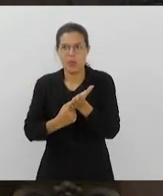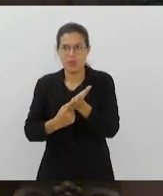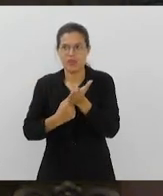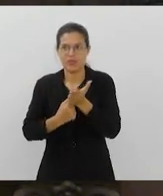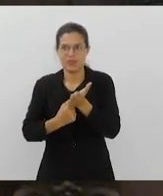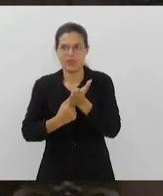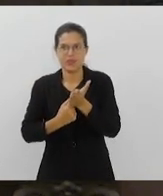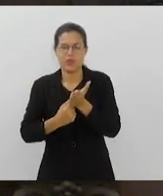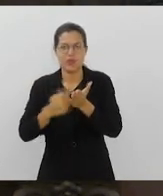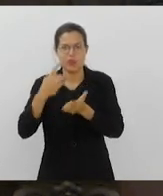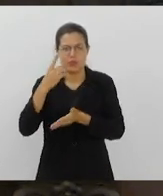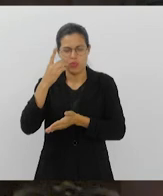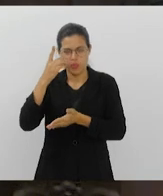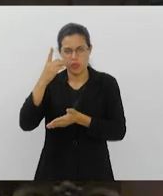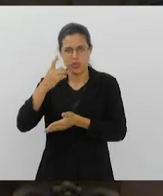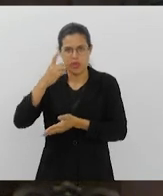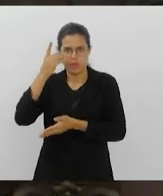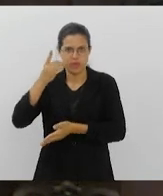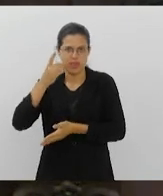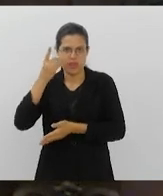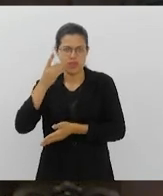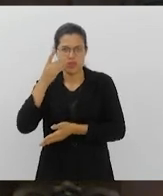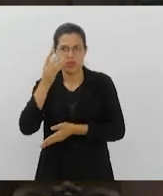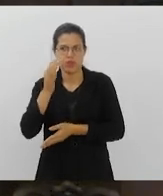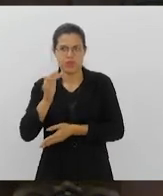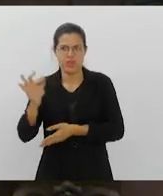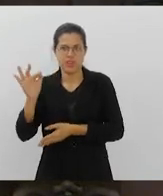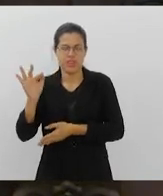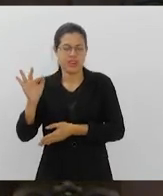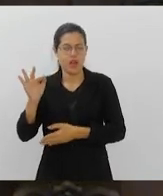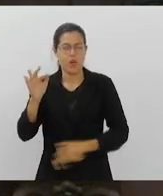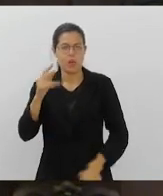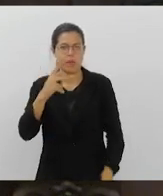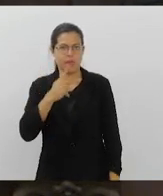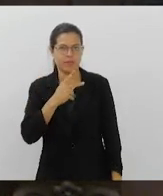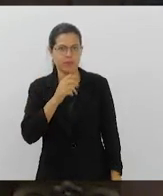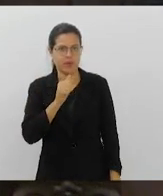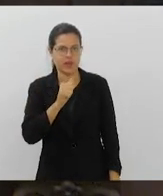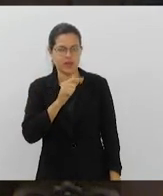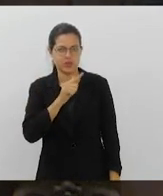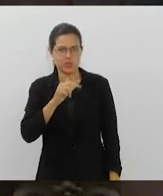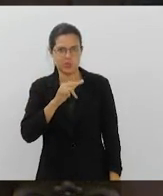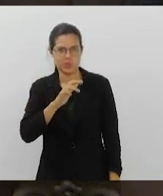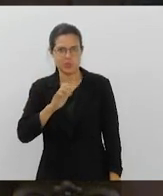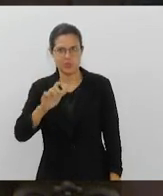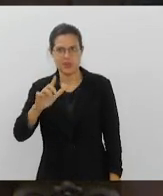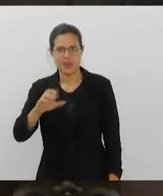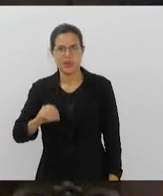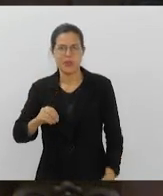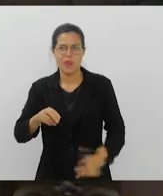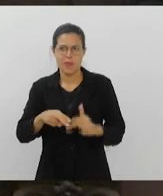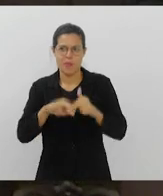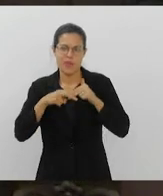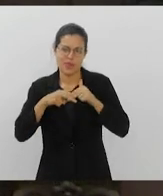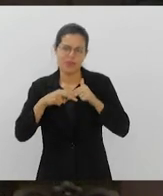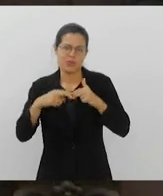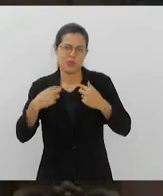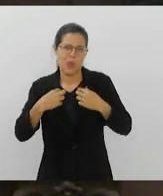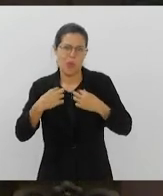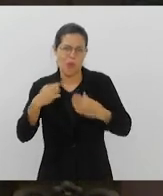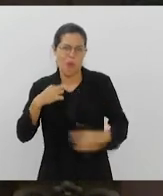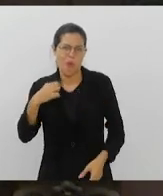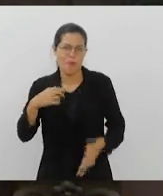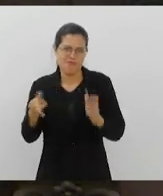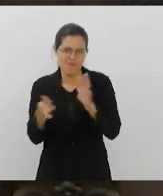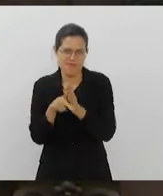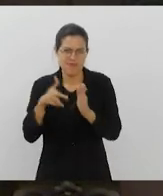general Pazuello, e, portanto, está trajado como vereador, não como médico, não como praticante de jiu-jitsu.